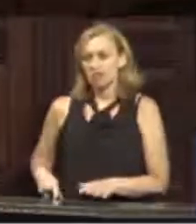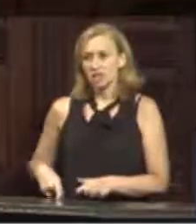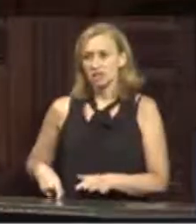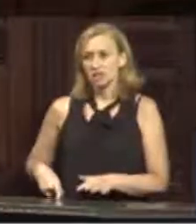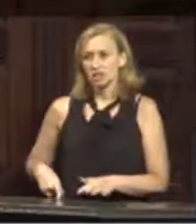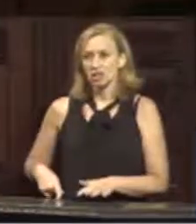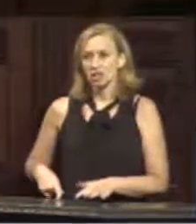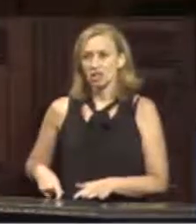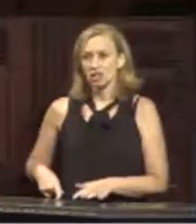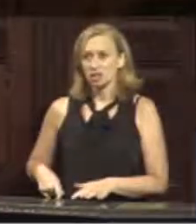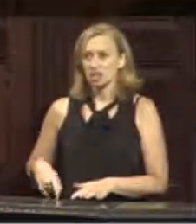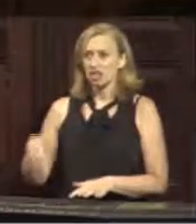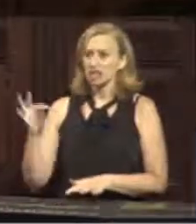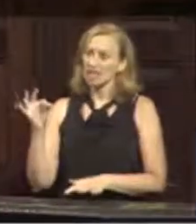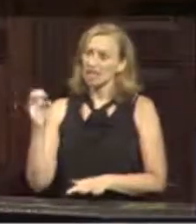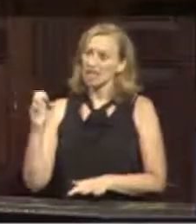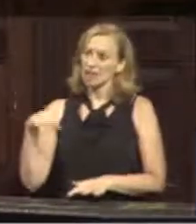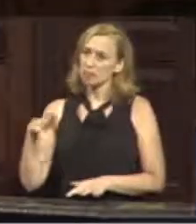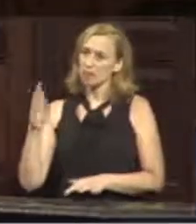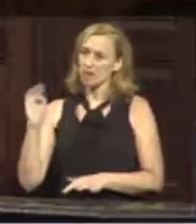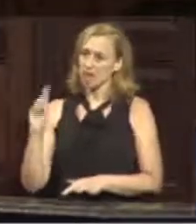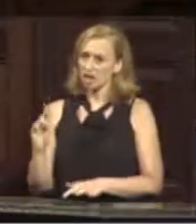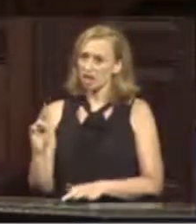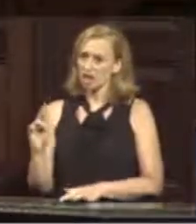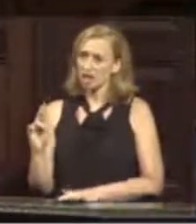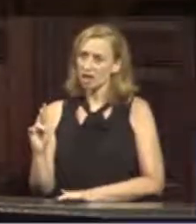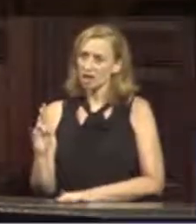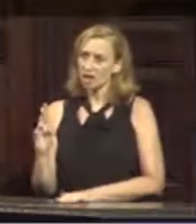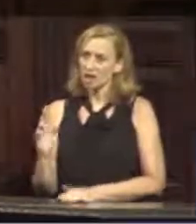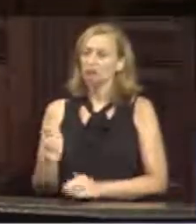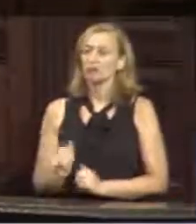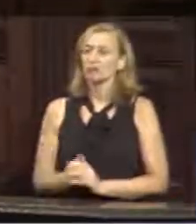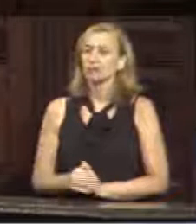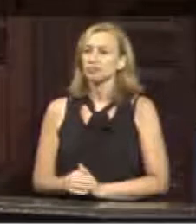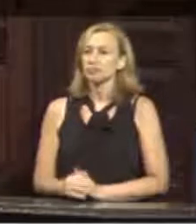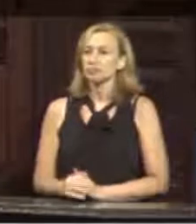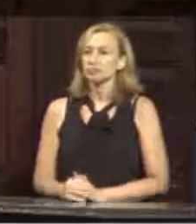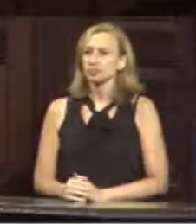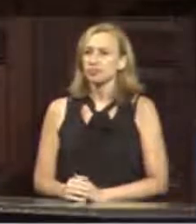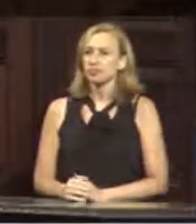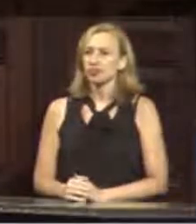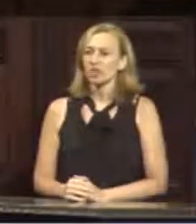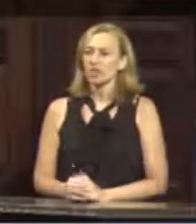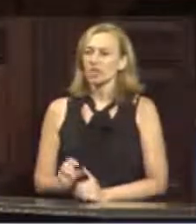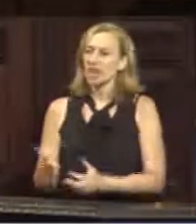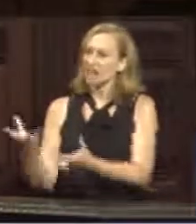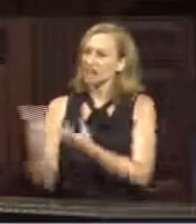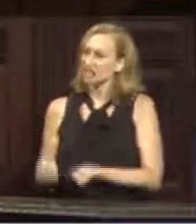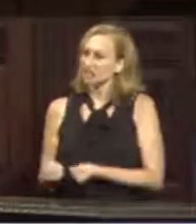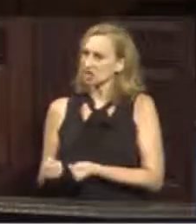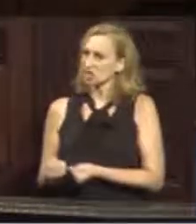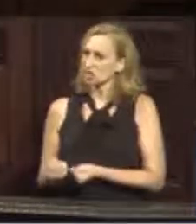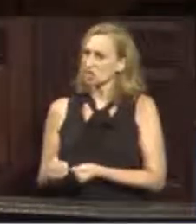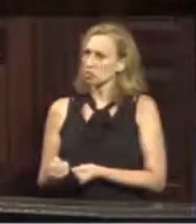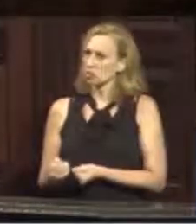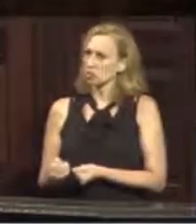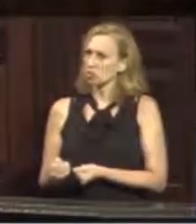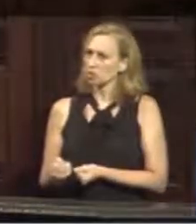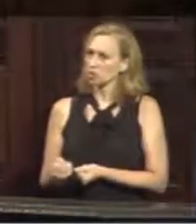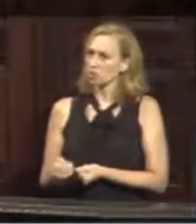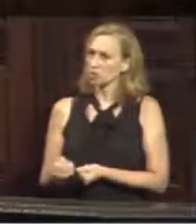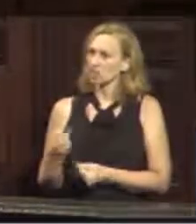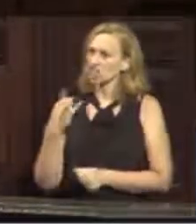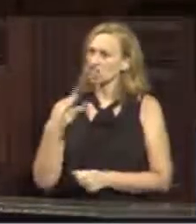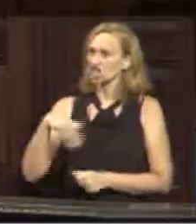República vestiu o manto de ministro do Supremo e decidiu a favor da Petrobras. E foram